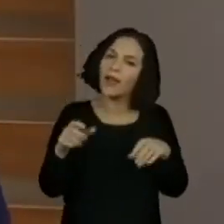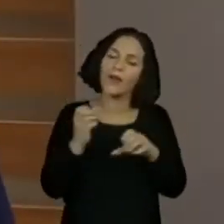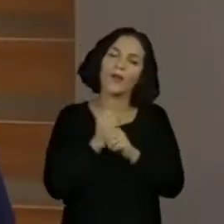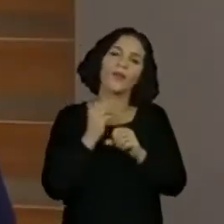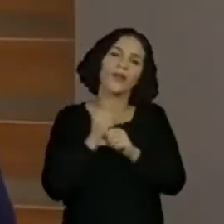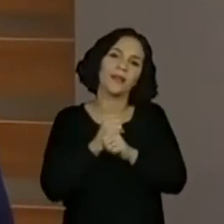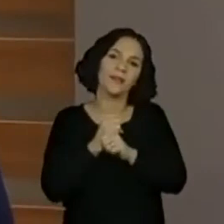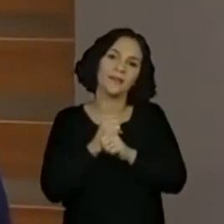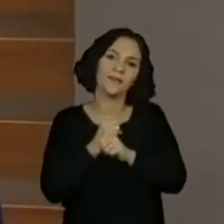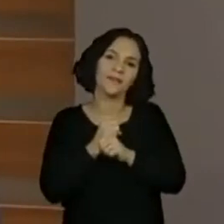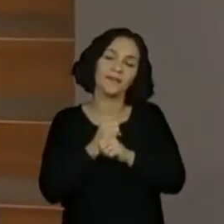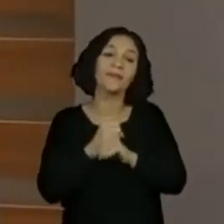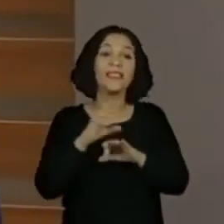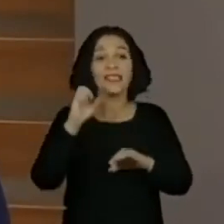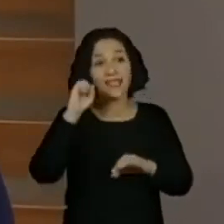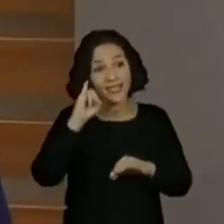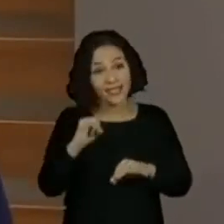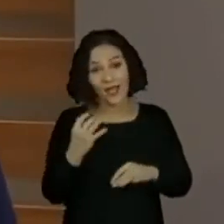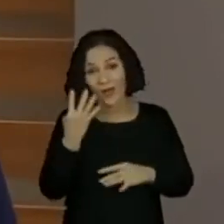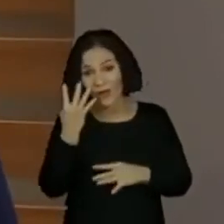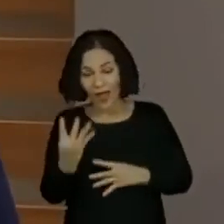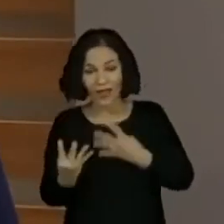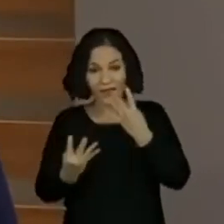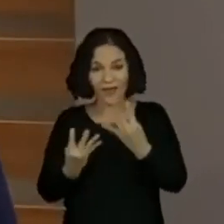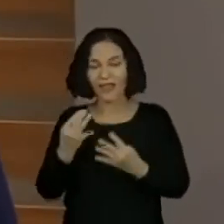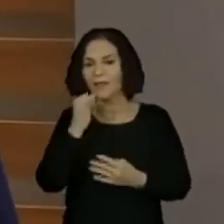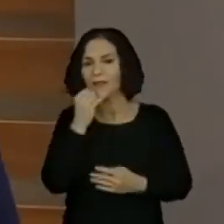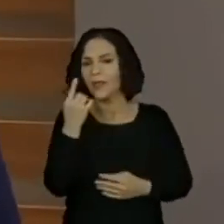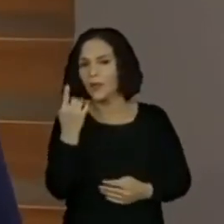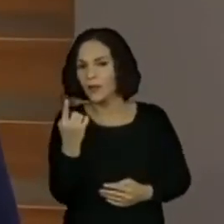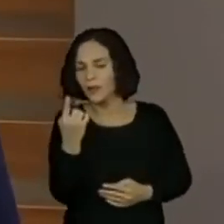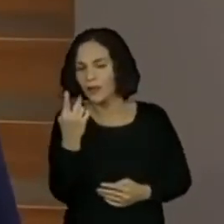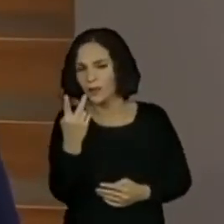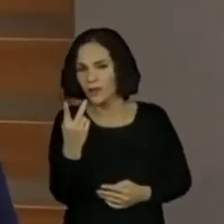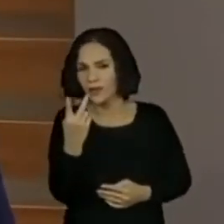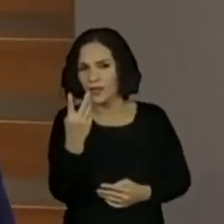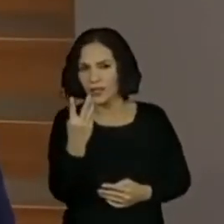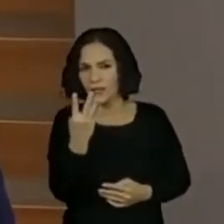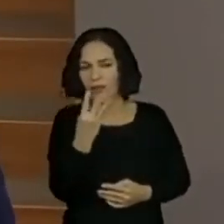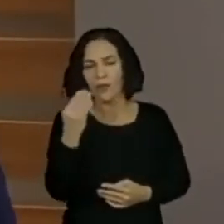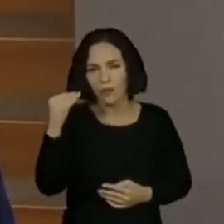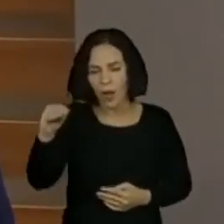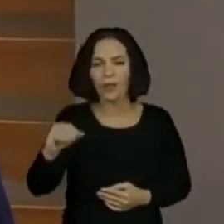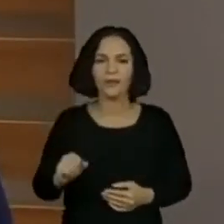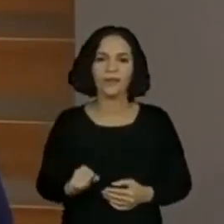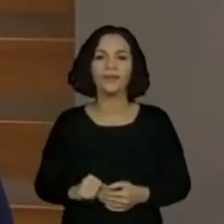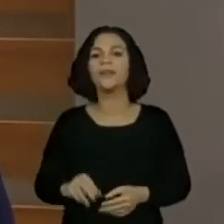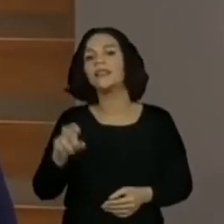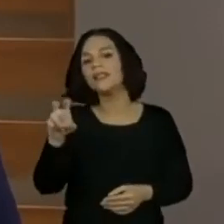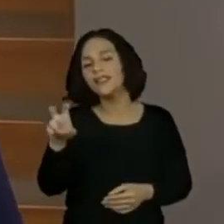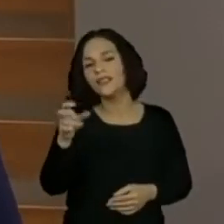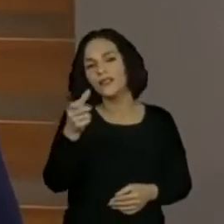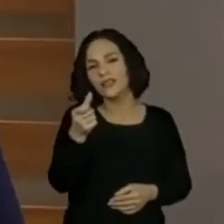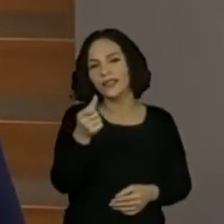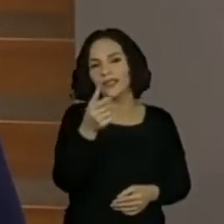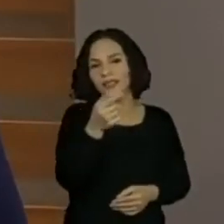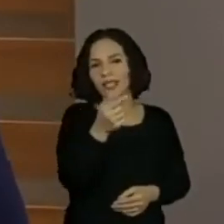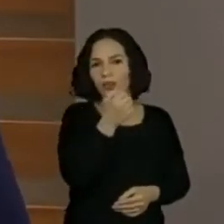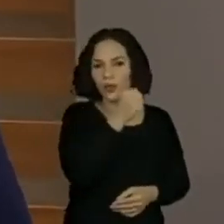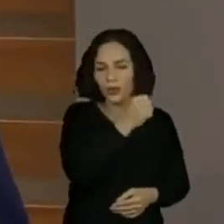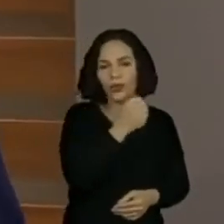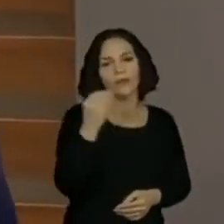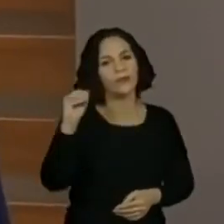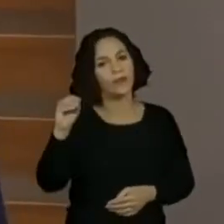essa marcação. Como tu foi de 4 em 4? 1, 2, 3, 4. Marco 4. 5, 6,